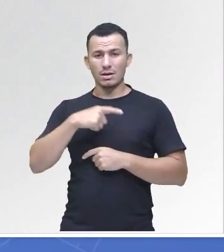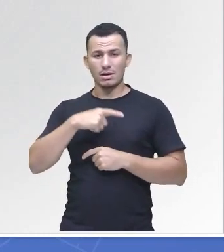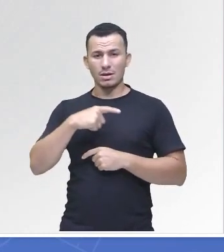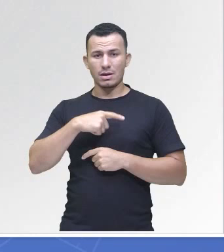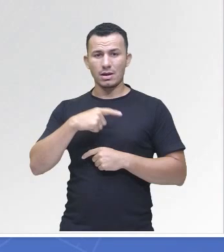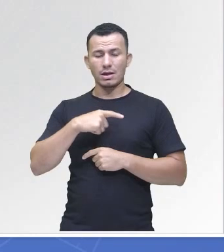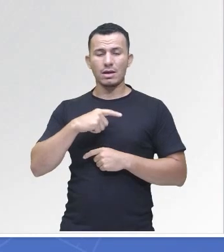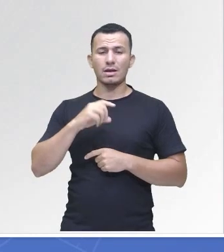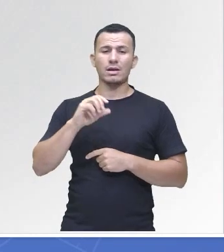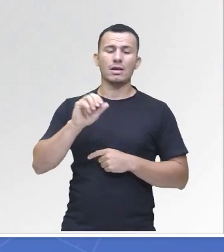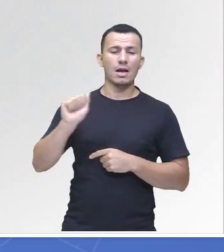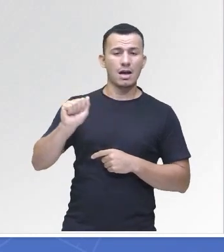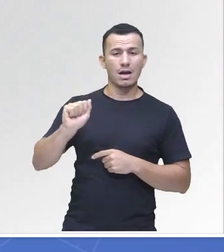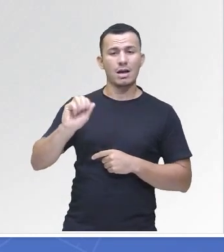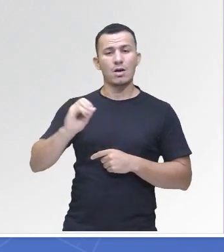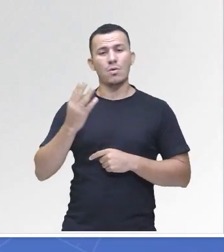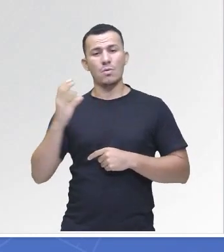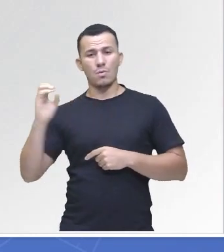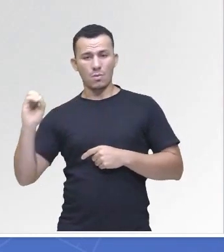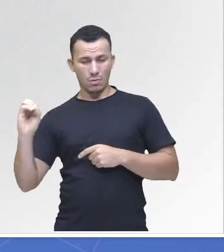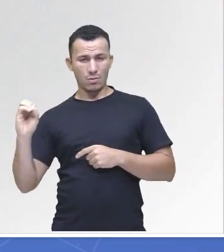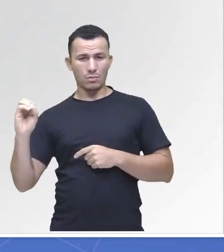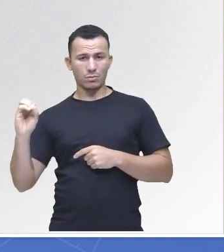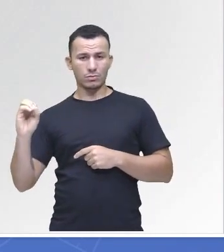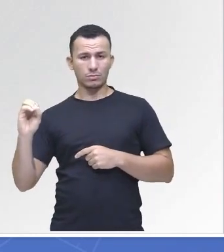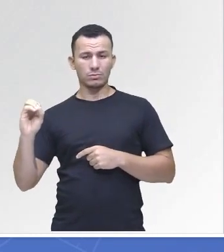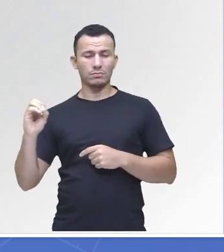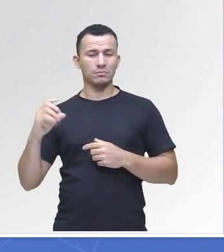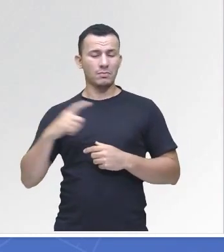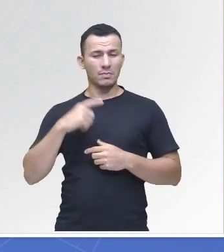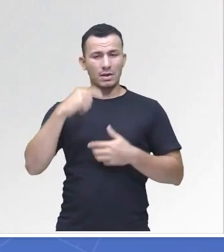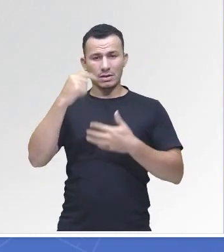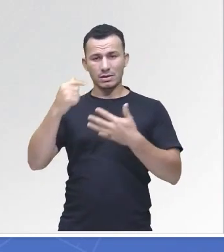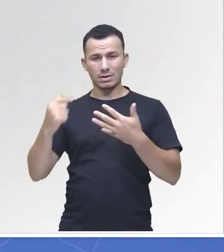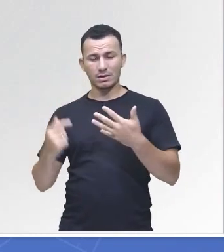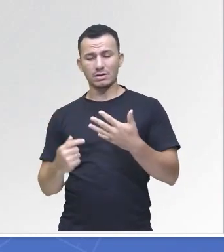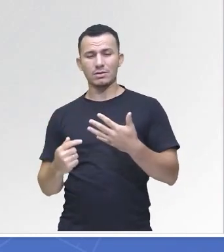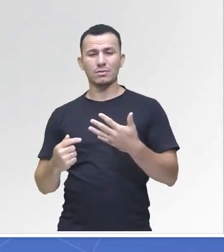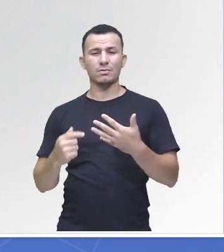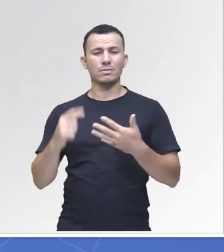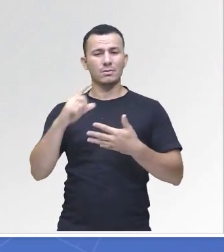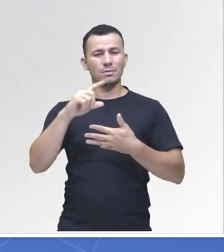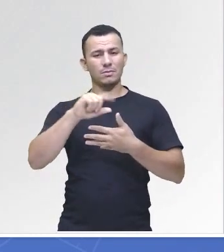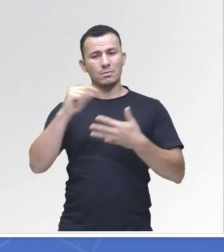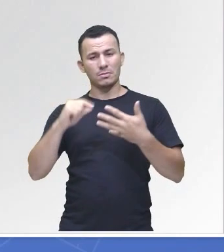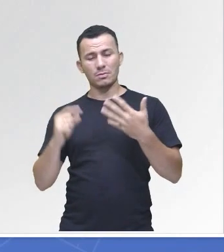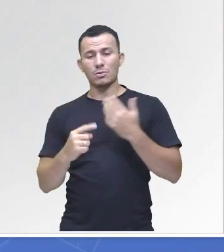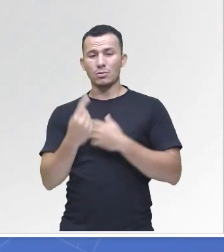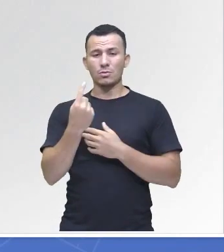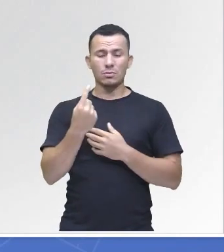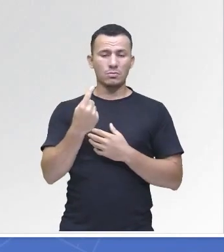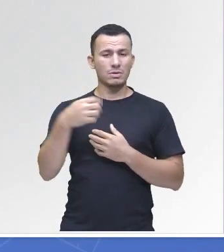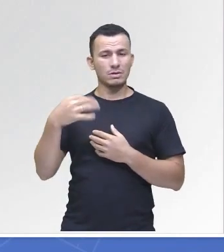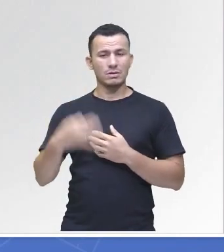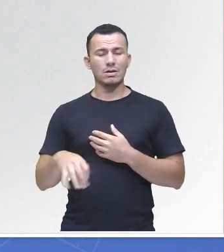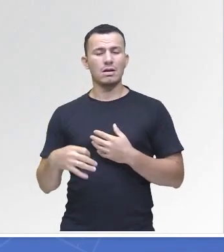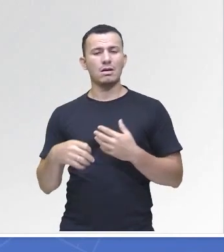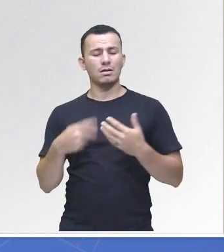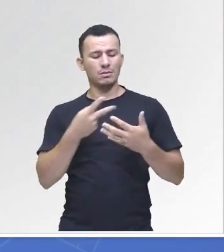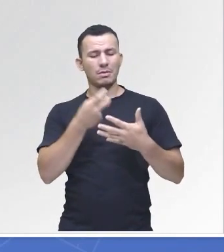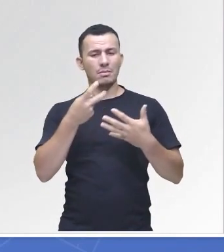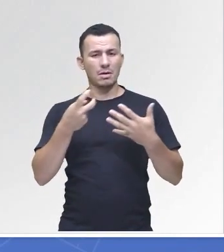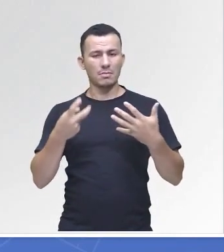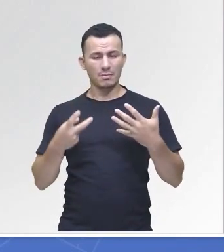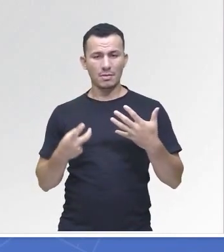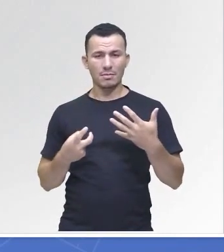ou o. Então, mais uma vez, vocês têm 5 alternativas, vão analisar cada uma com bastante calma e